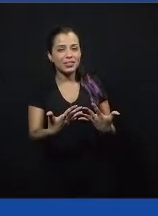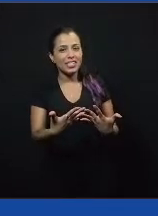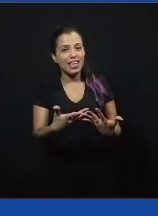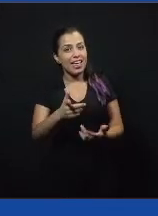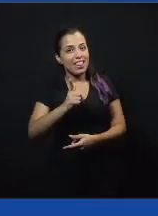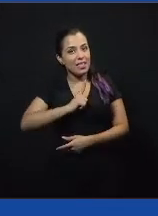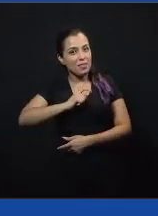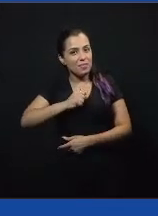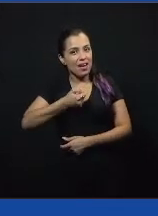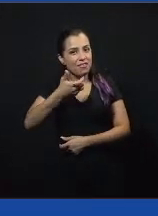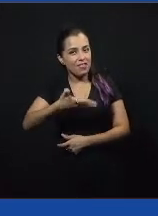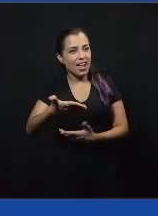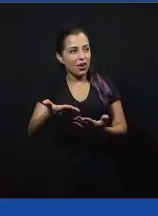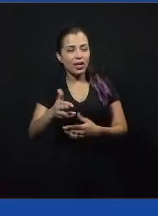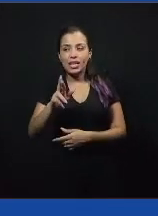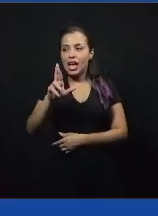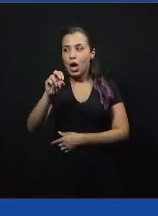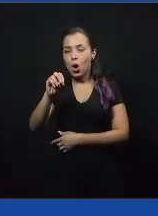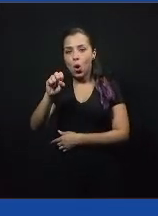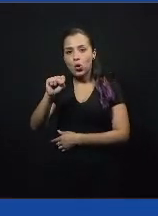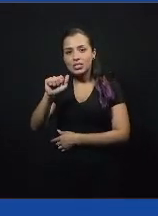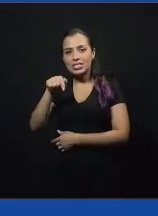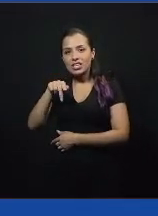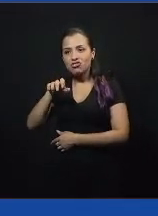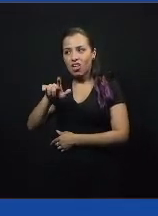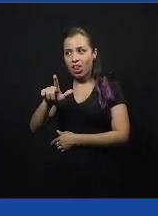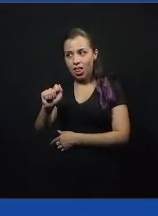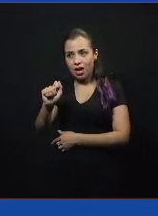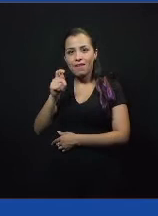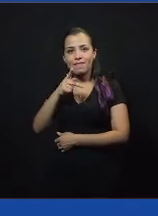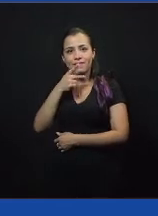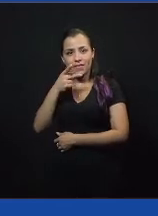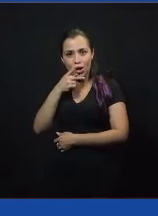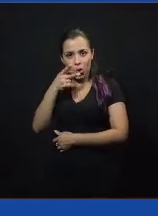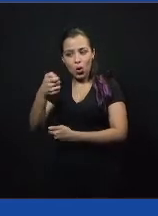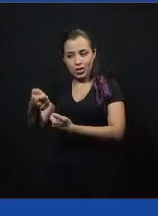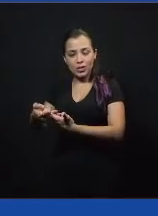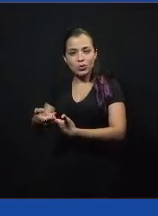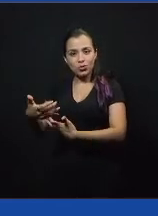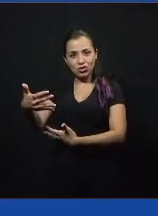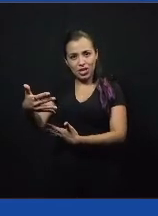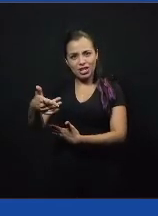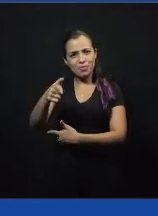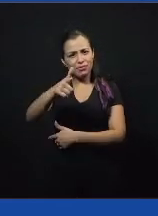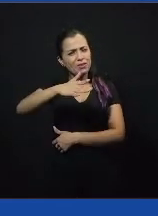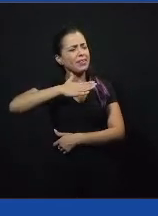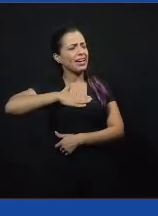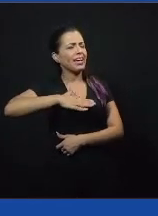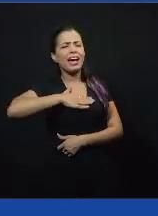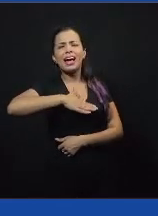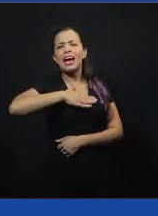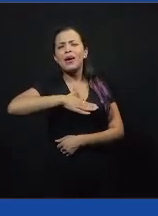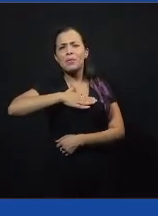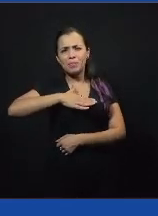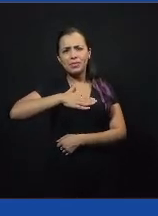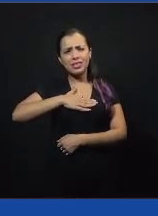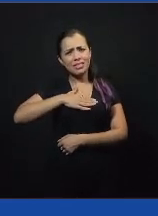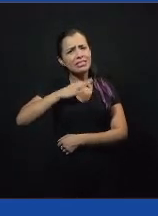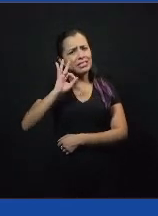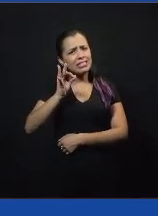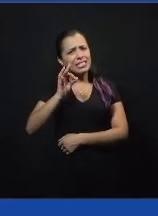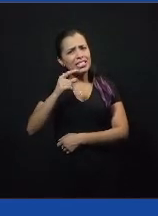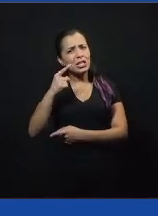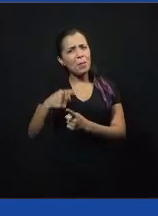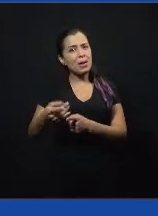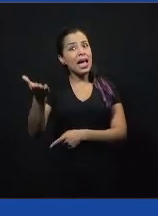aí a Ângela deixou aqui para gente no chat né para você ficar next Daí te passo na ficou muito mais